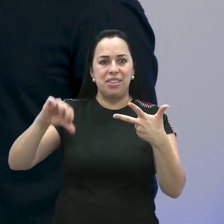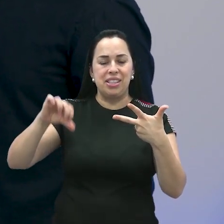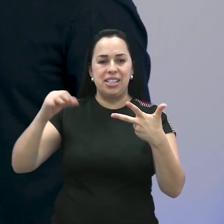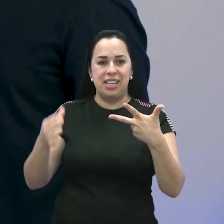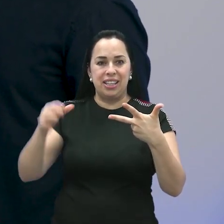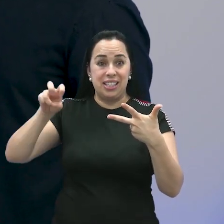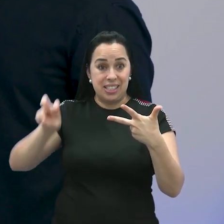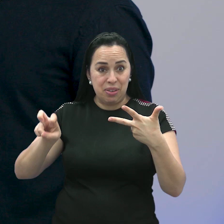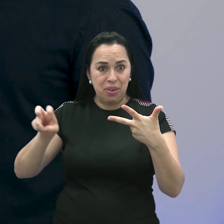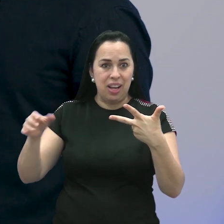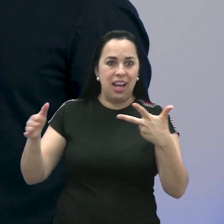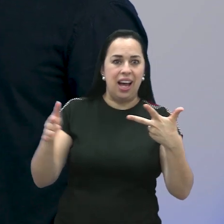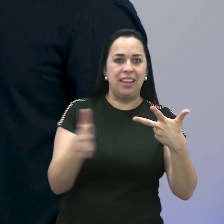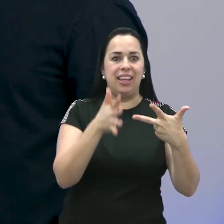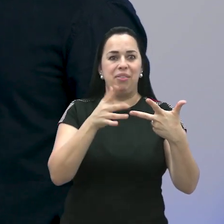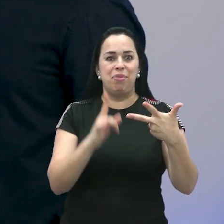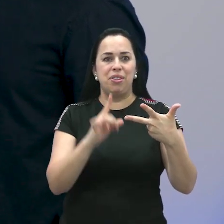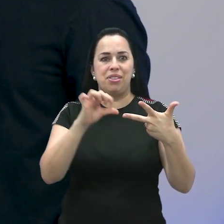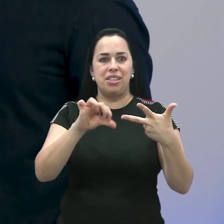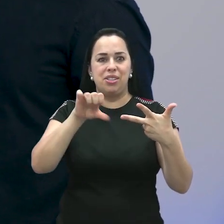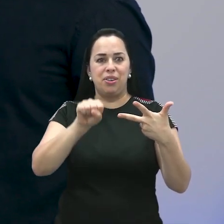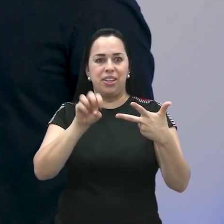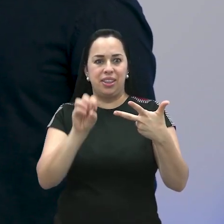1965 até 1980,